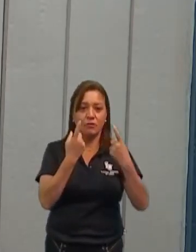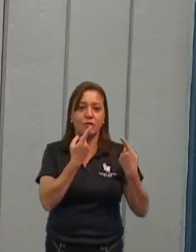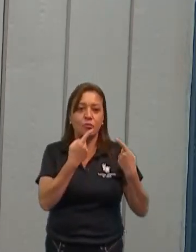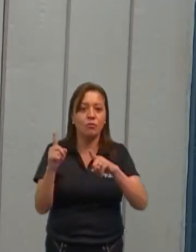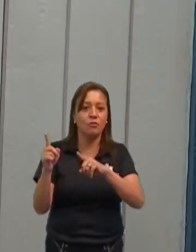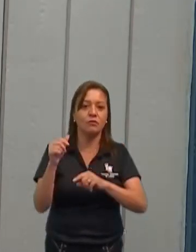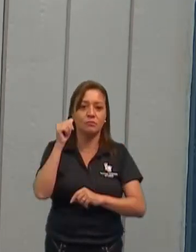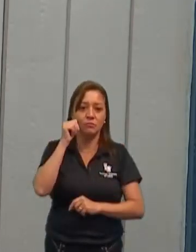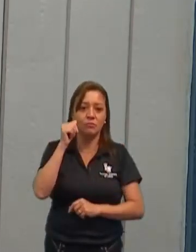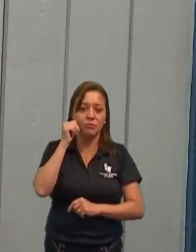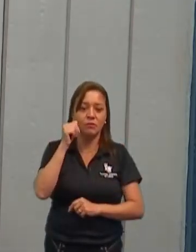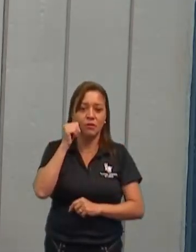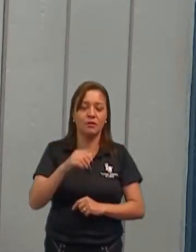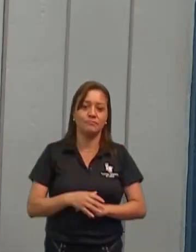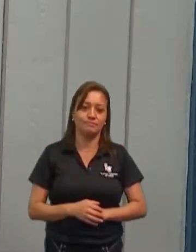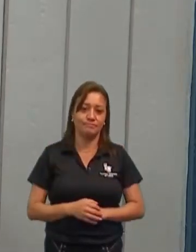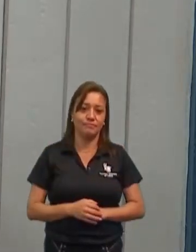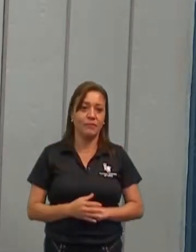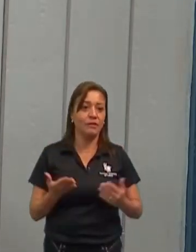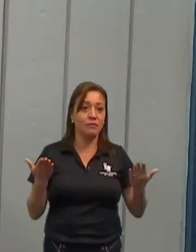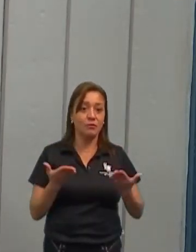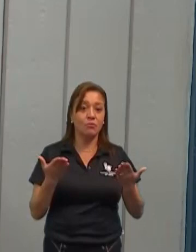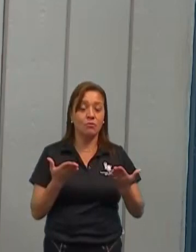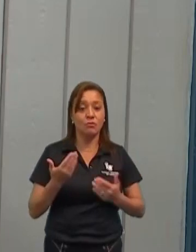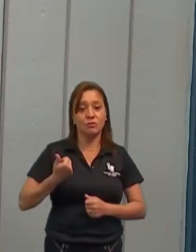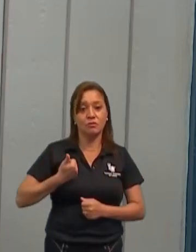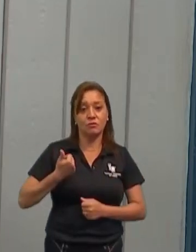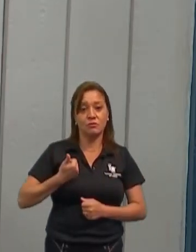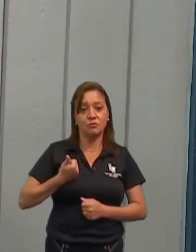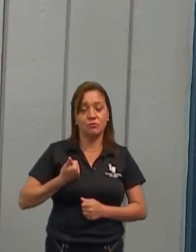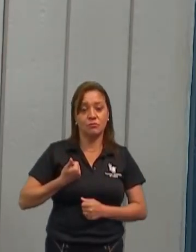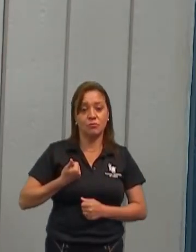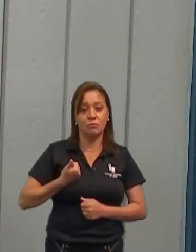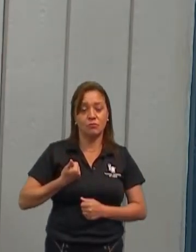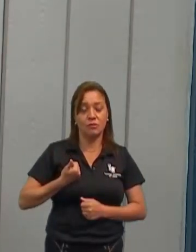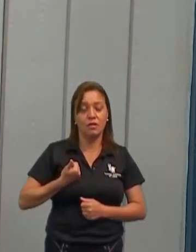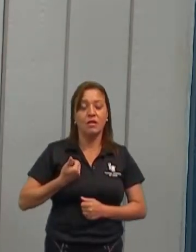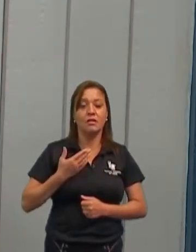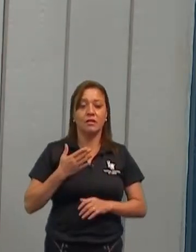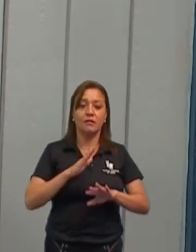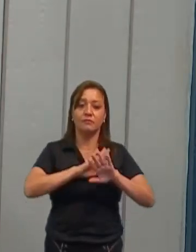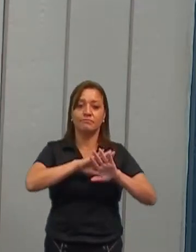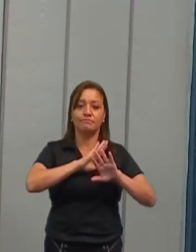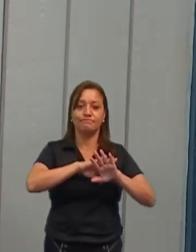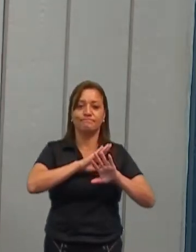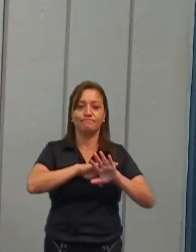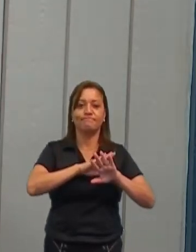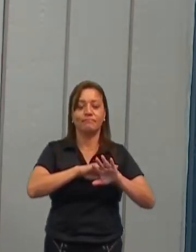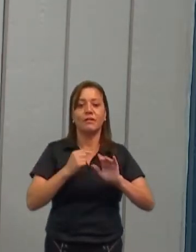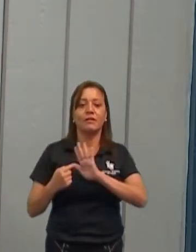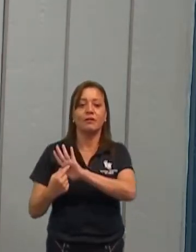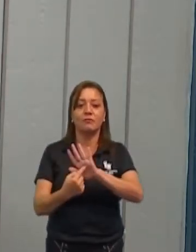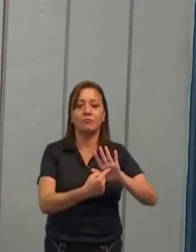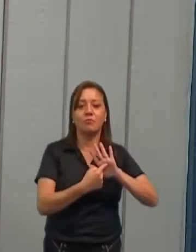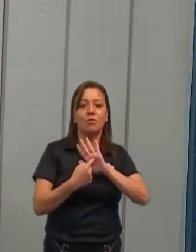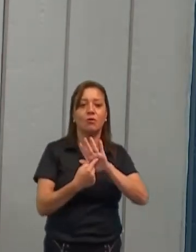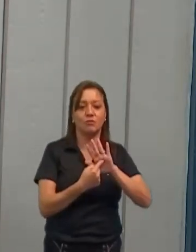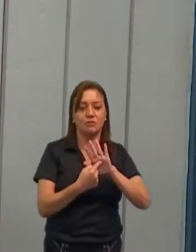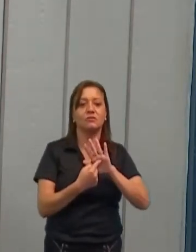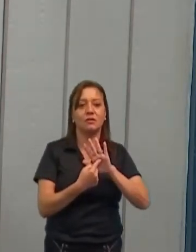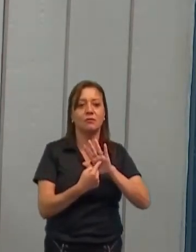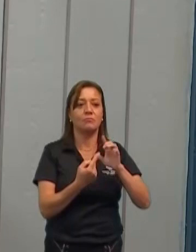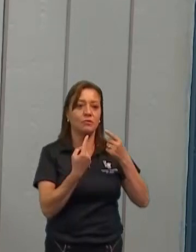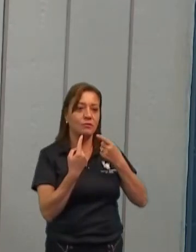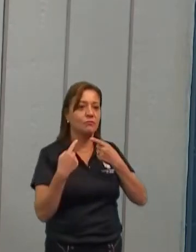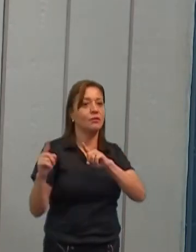contra profissionais do tiro no Brasil esses números aí que eles pegam, pinçam, para tentar... a gente não pode falar denegrir mais, não. Agora